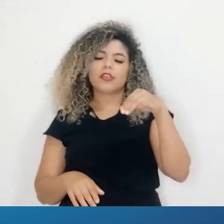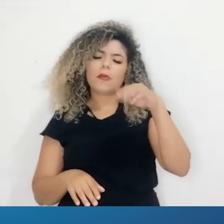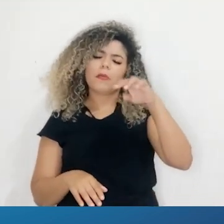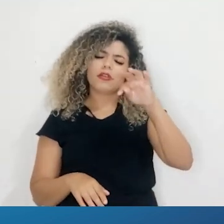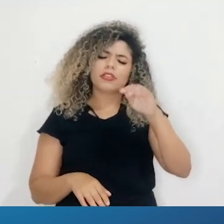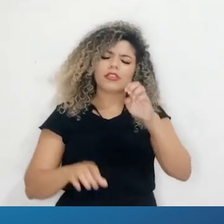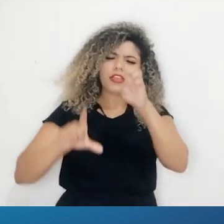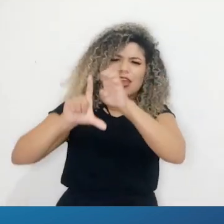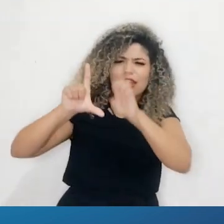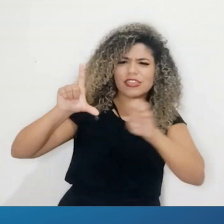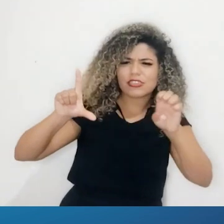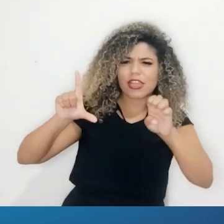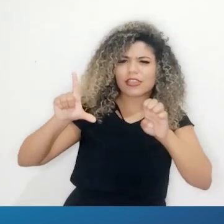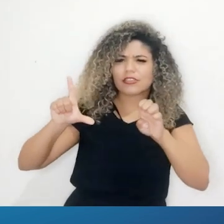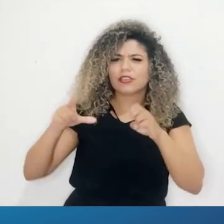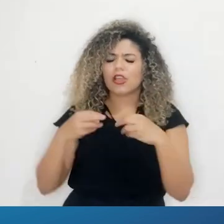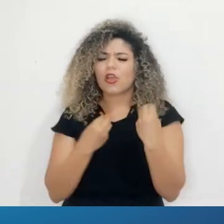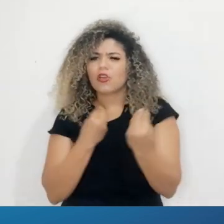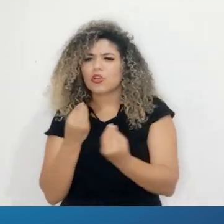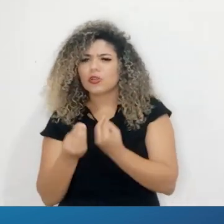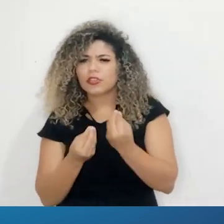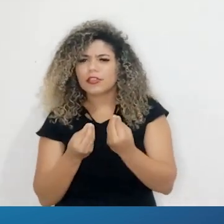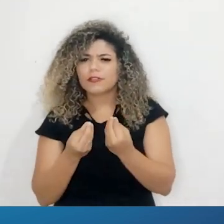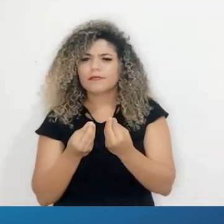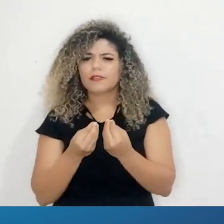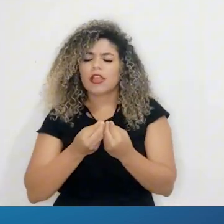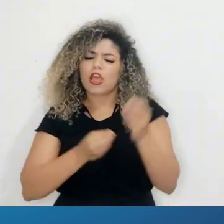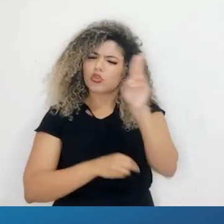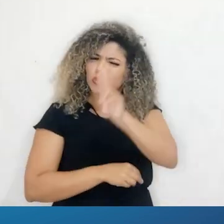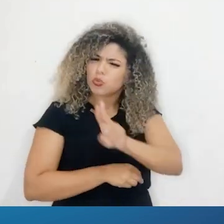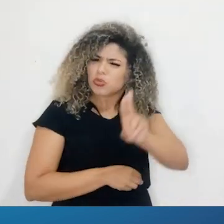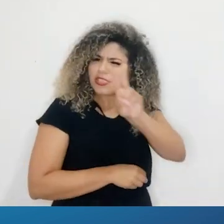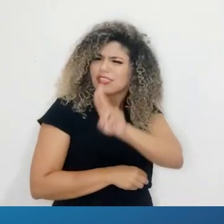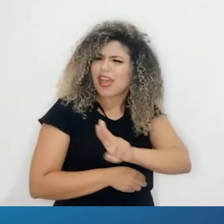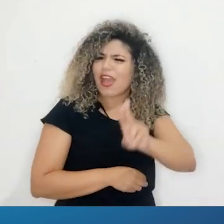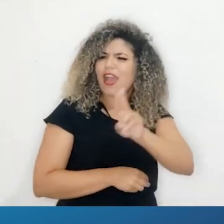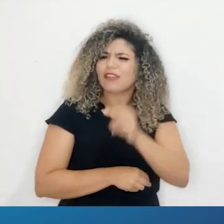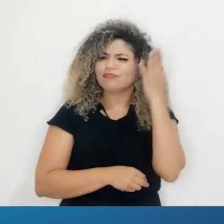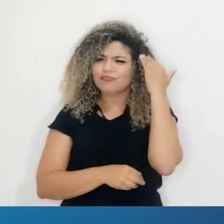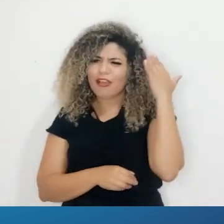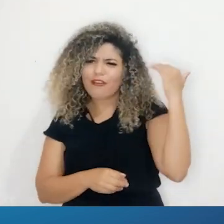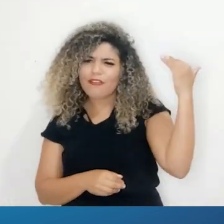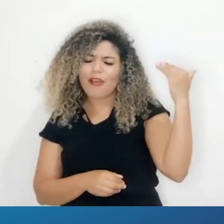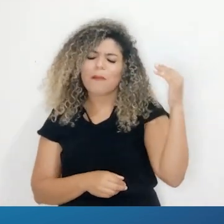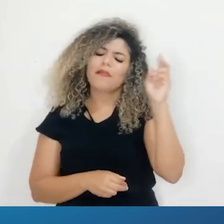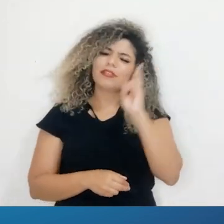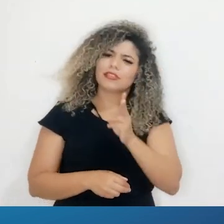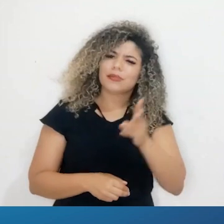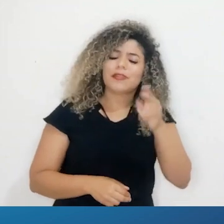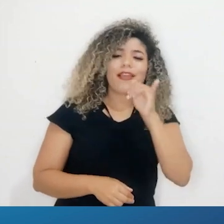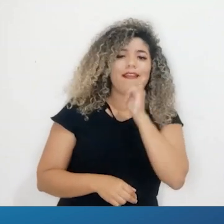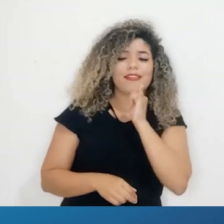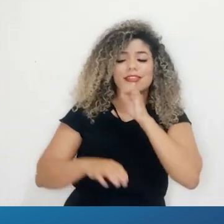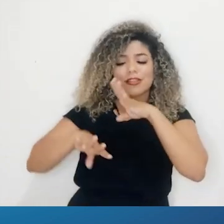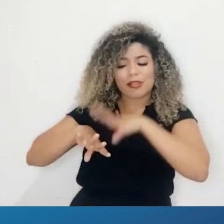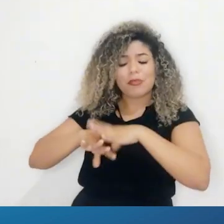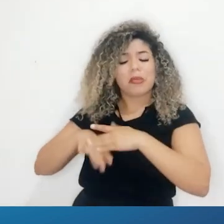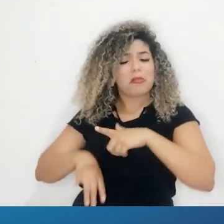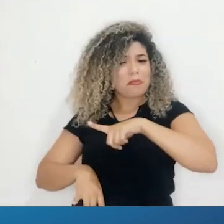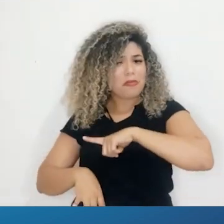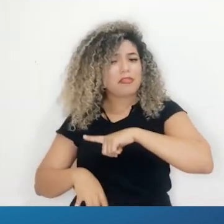estatística moda é algo que está sendo bem utilizado é algo que está em comum no nosso ambiente na matemática não será